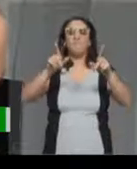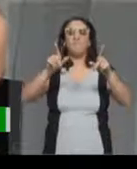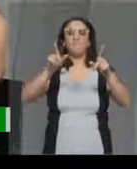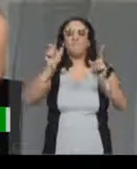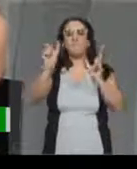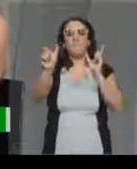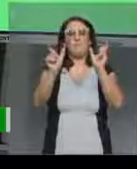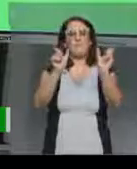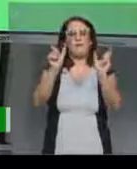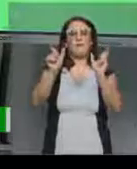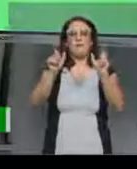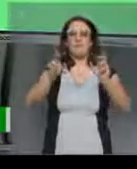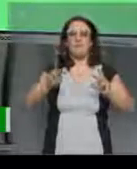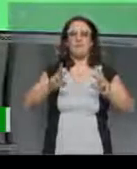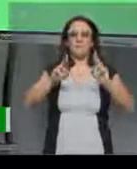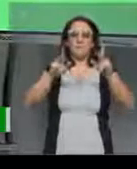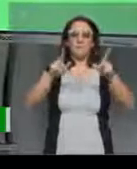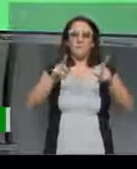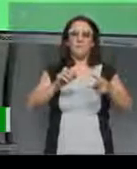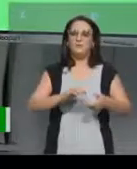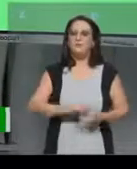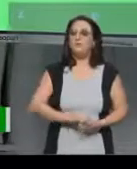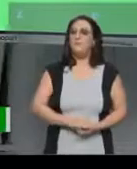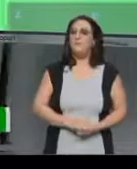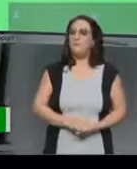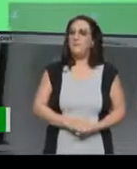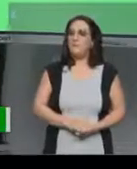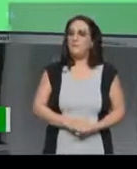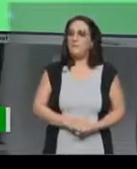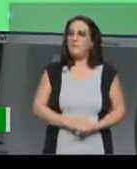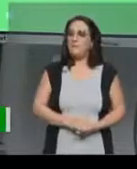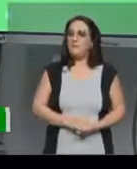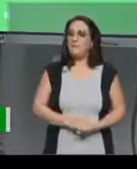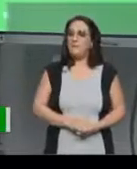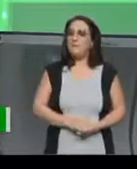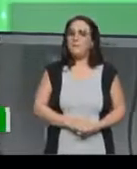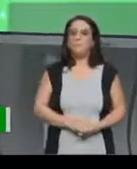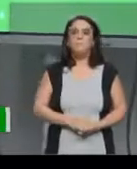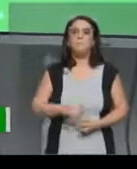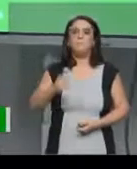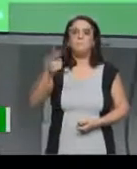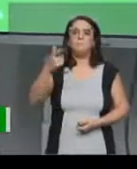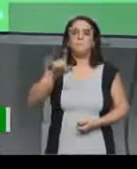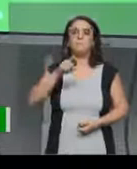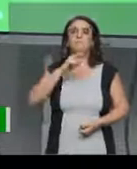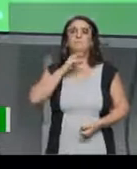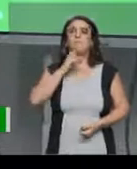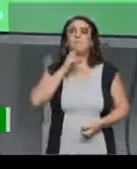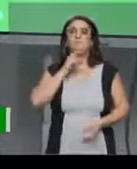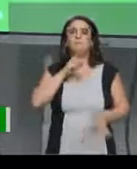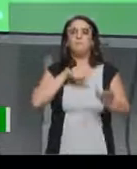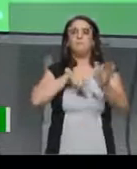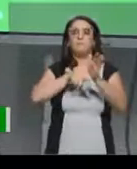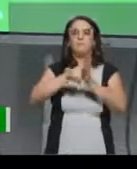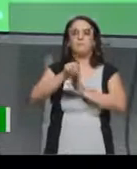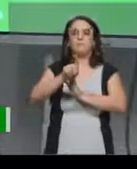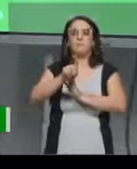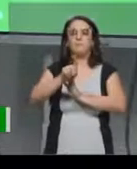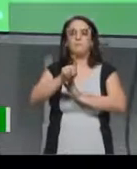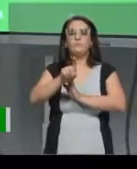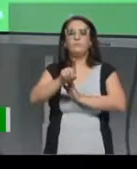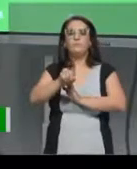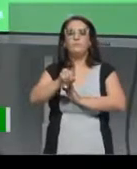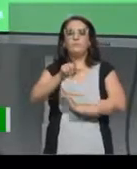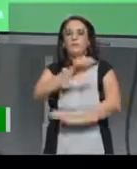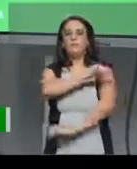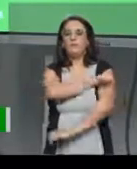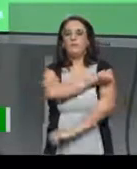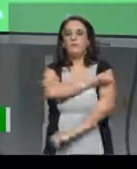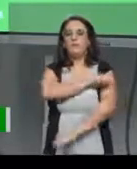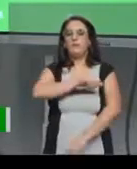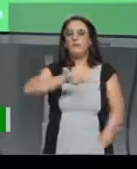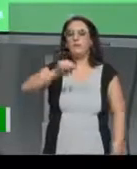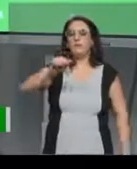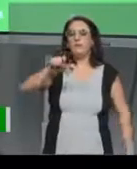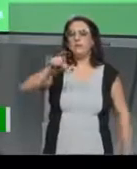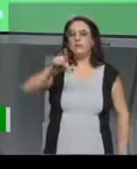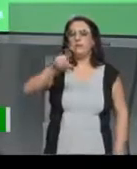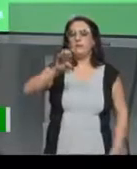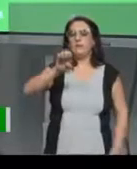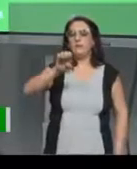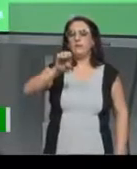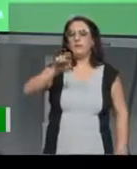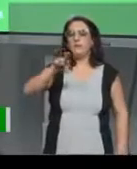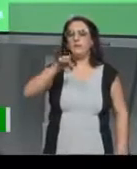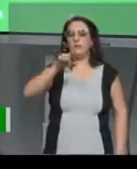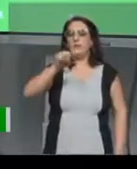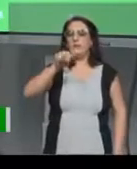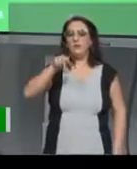Ótimo, professora. Vamos para a próxima. A nossa próxima dúvida agora é do Alexandre Scarabello, acho que é